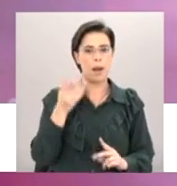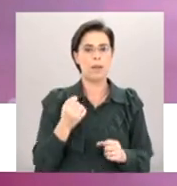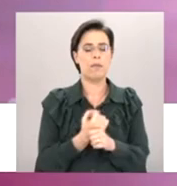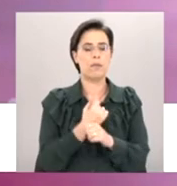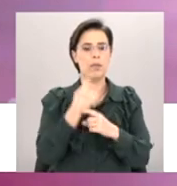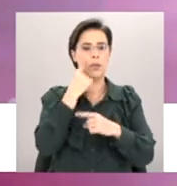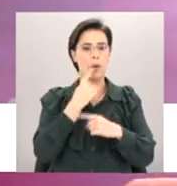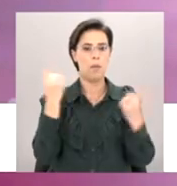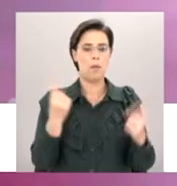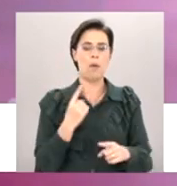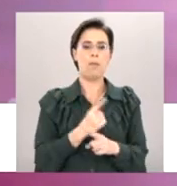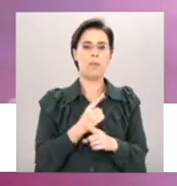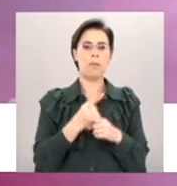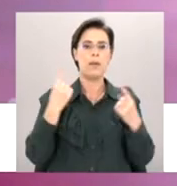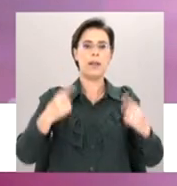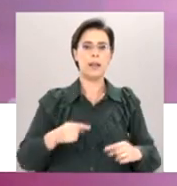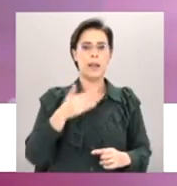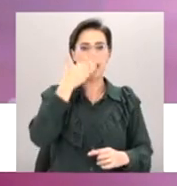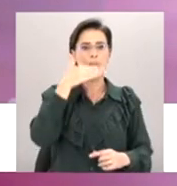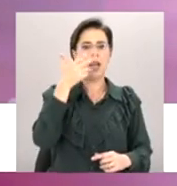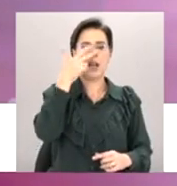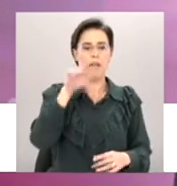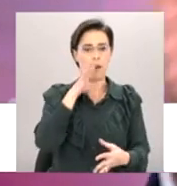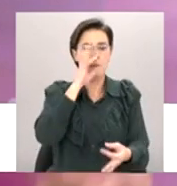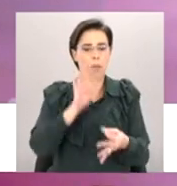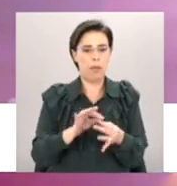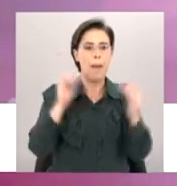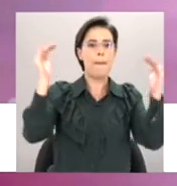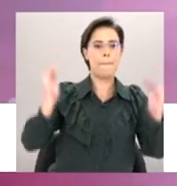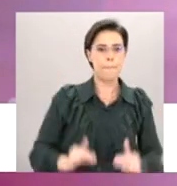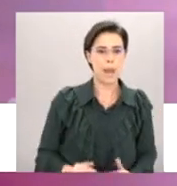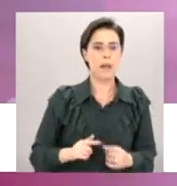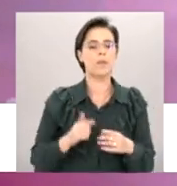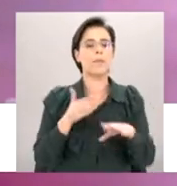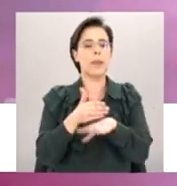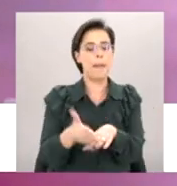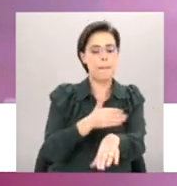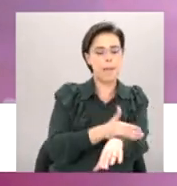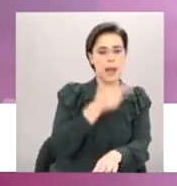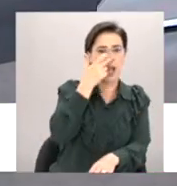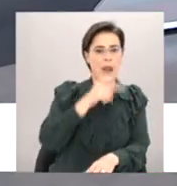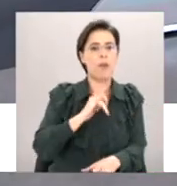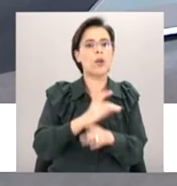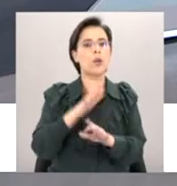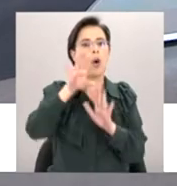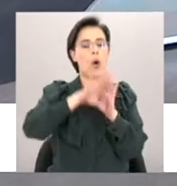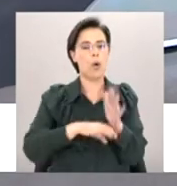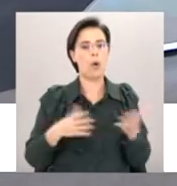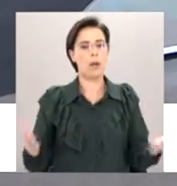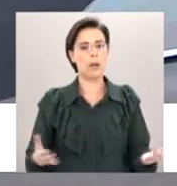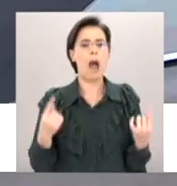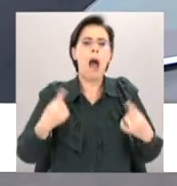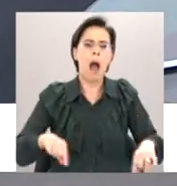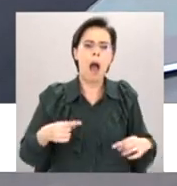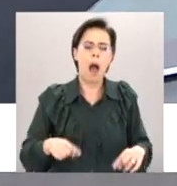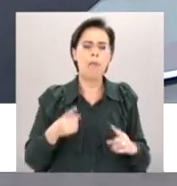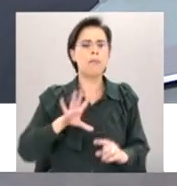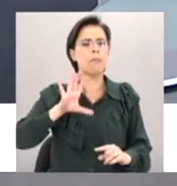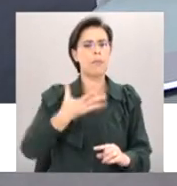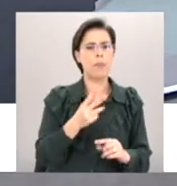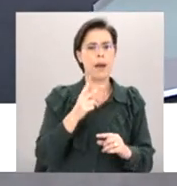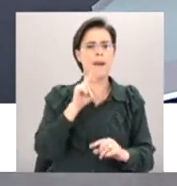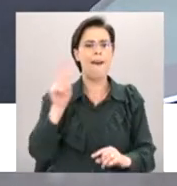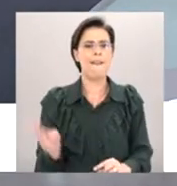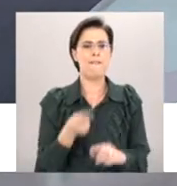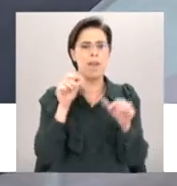para a função pública que também tem idade reforma mais baixa que também tem o acesso a pré-forma em outras condições que há de facto um país e